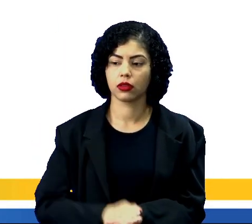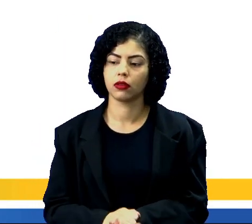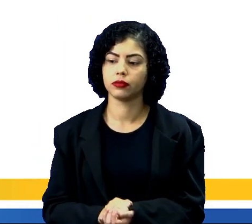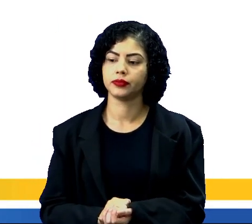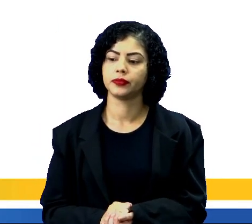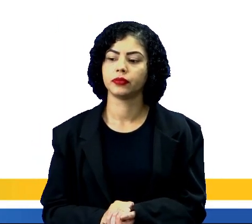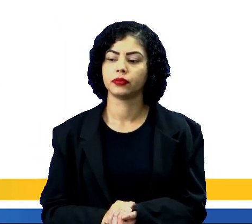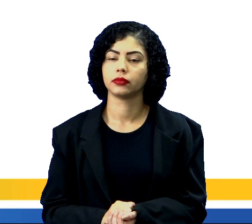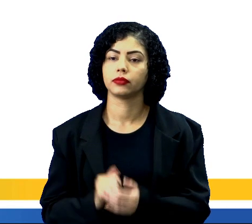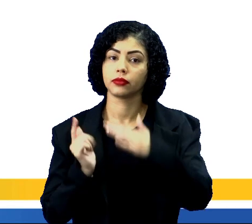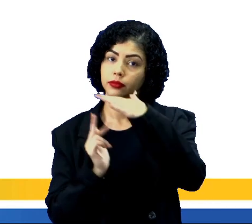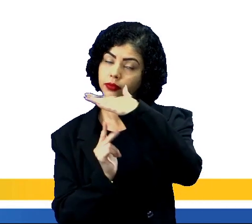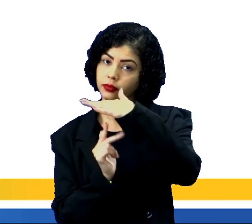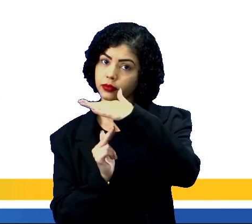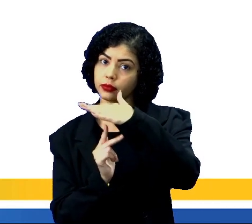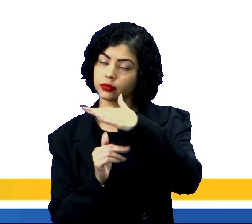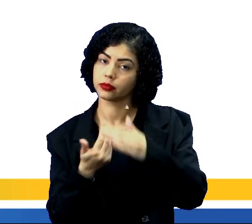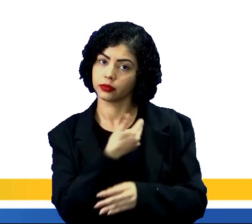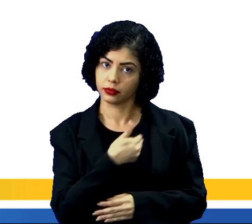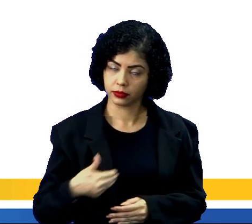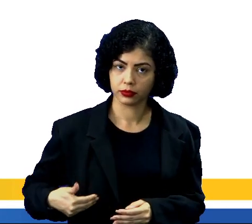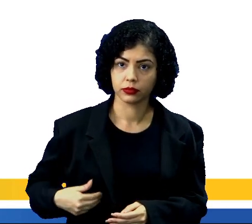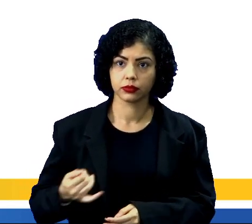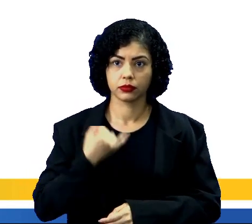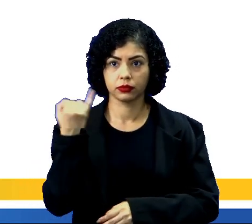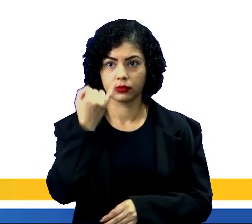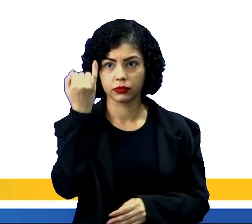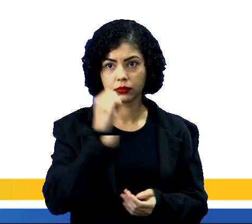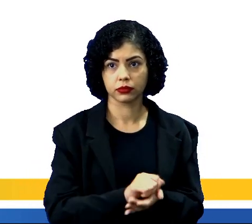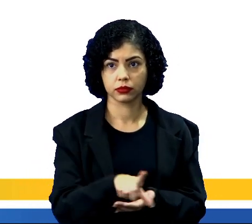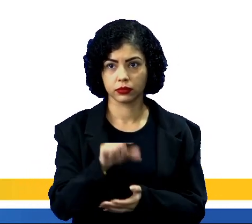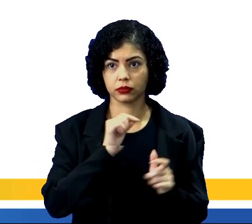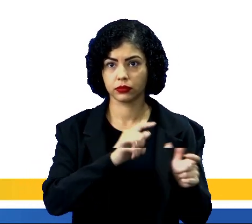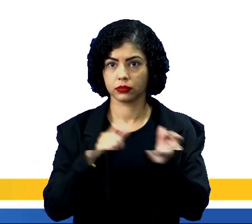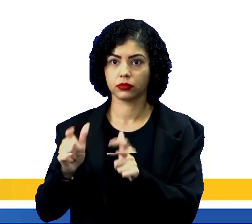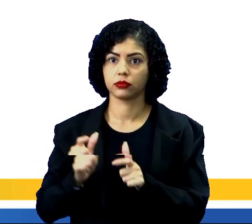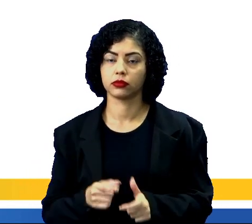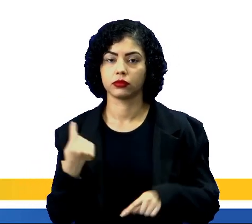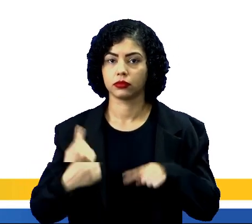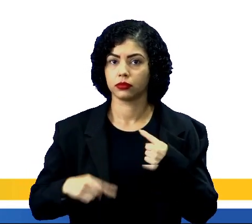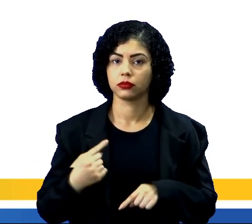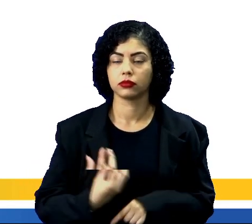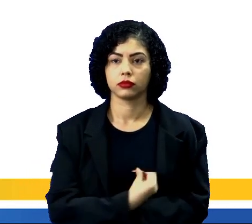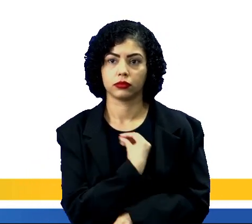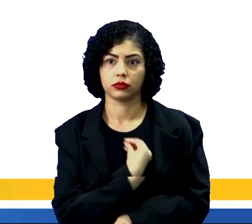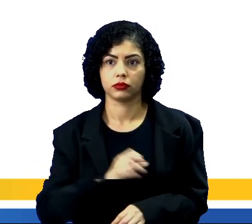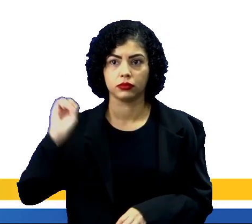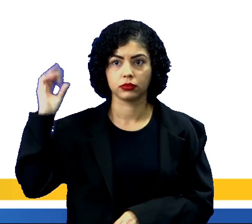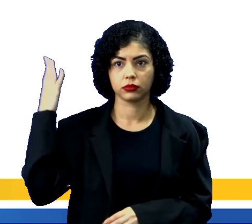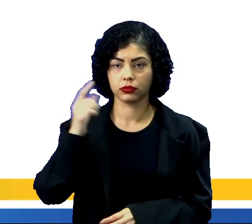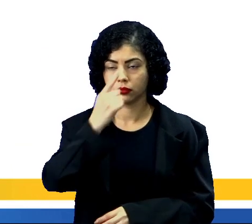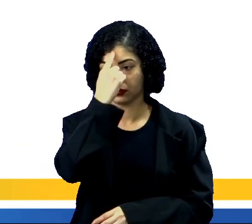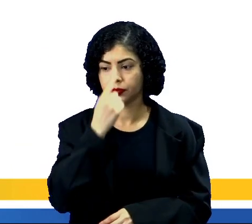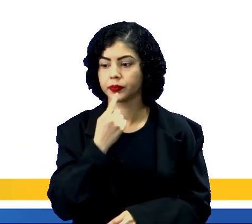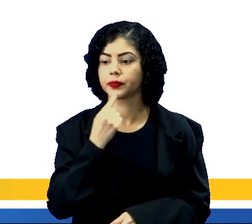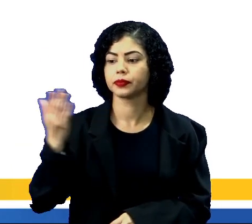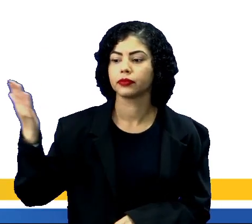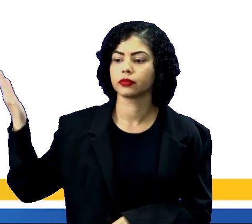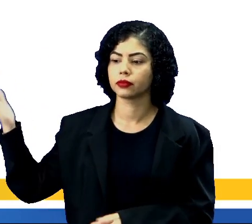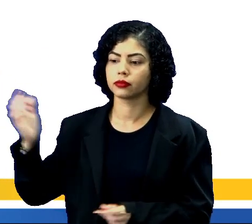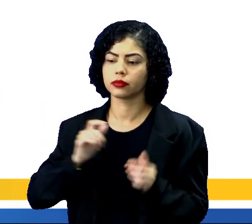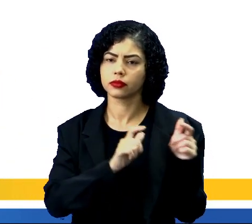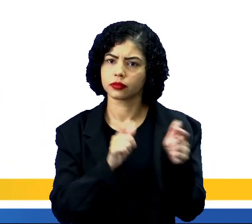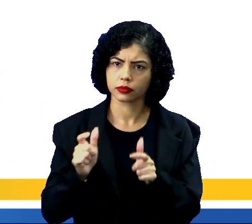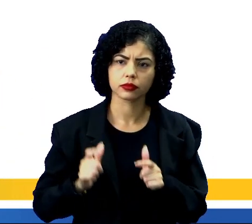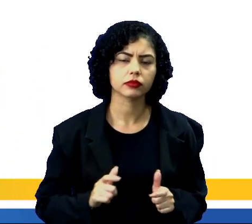uma praça pública, né, e era o principal local em que a vida política acontecia na cidade. E na imagem você vê aí